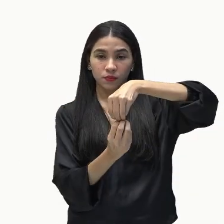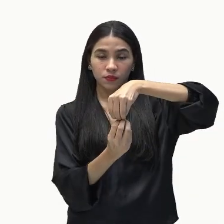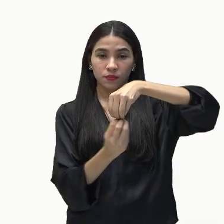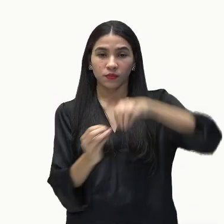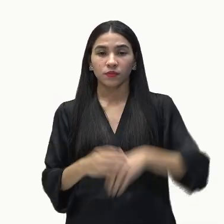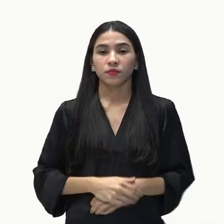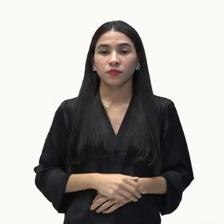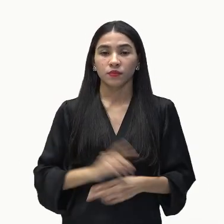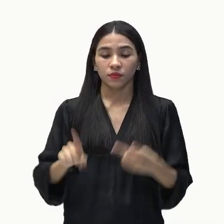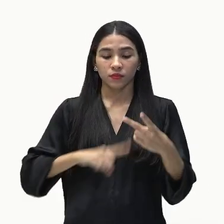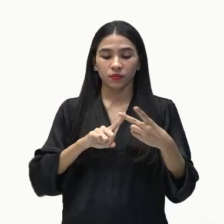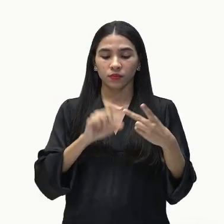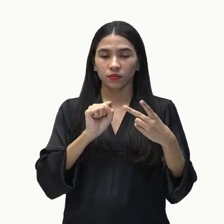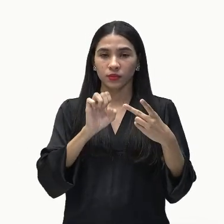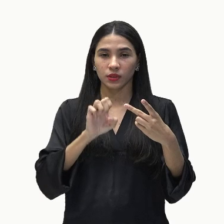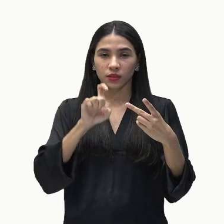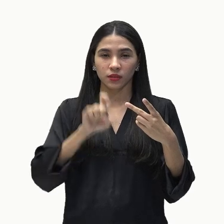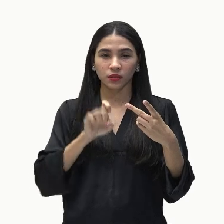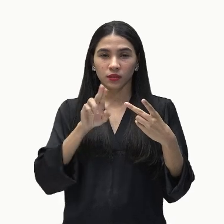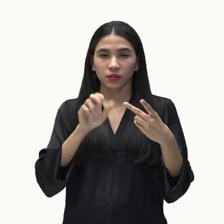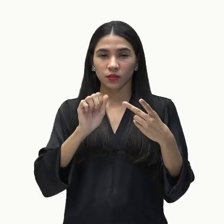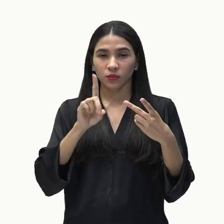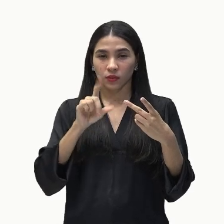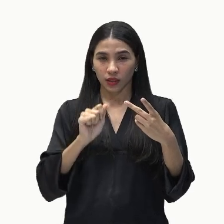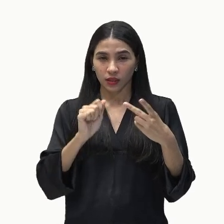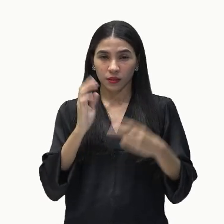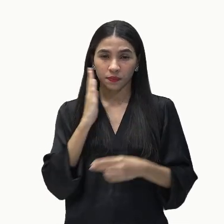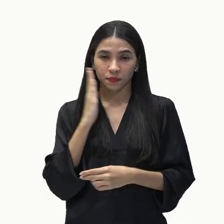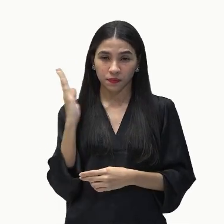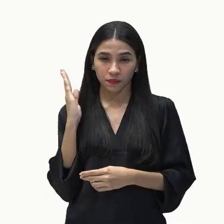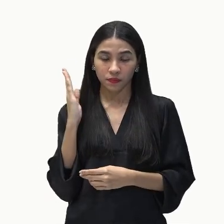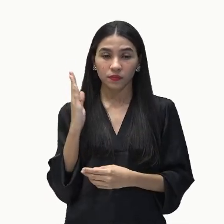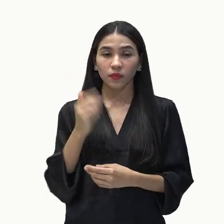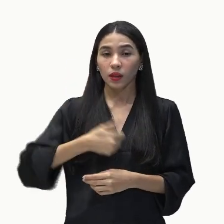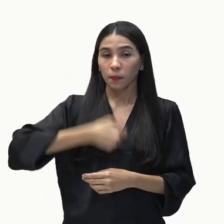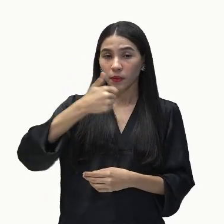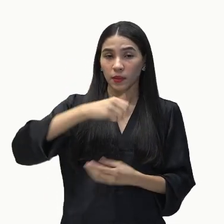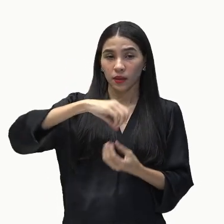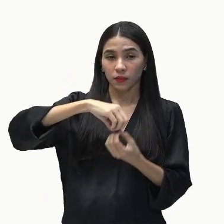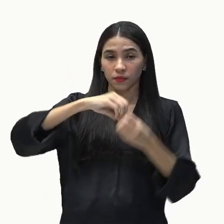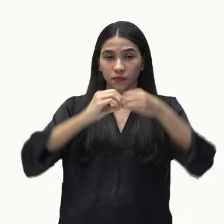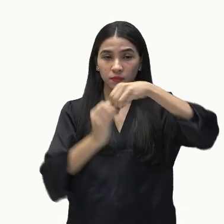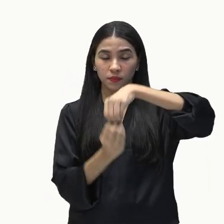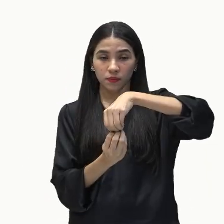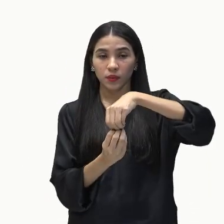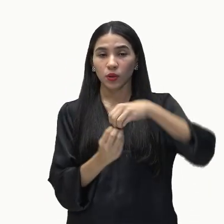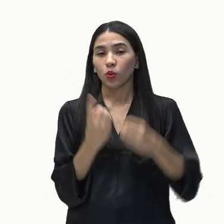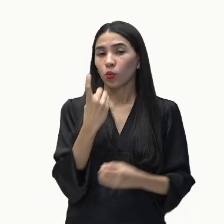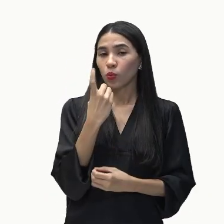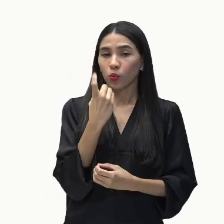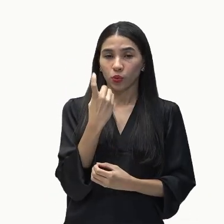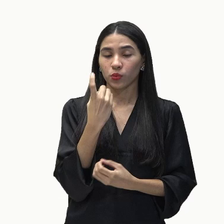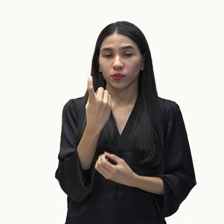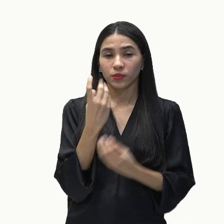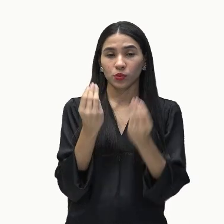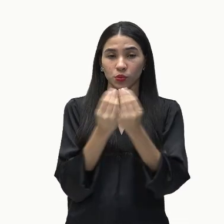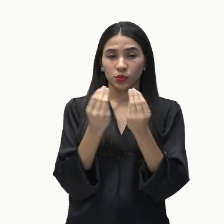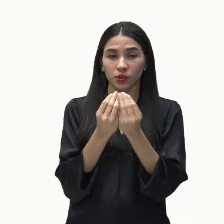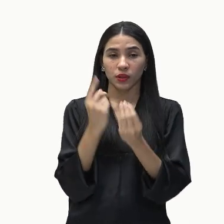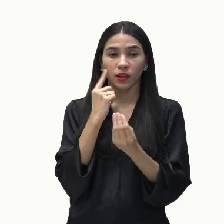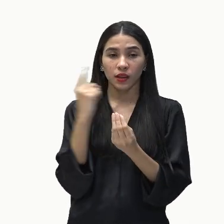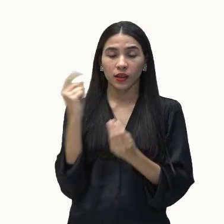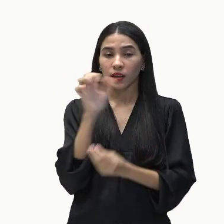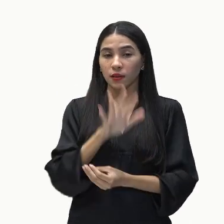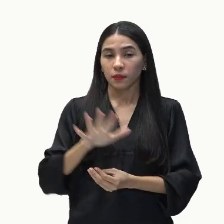e a sexuada. A assexuada é necessária apenas a presença de um indivíduo, e aí temos dois